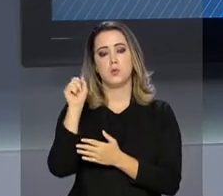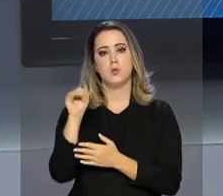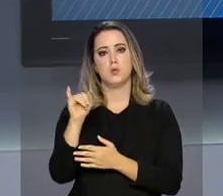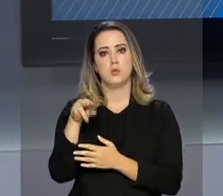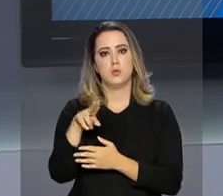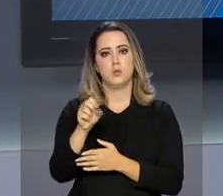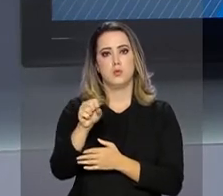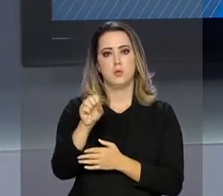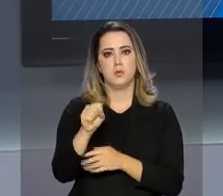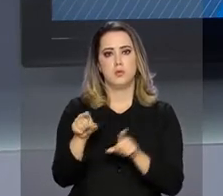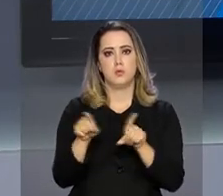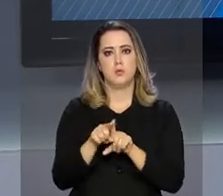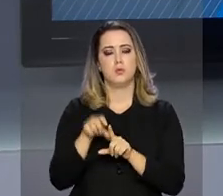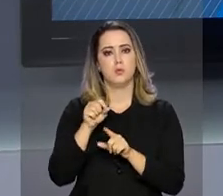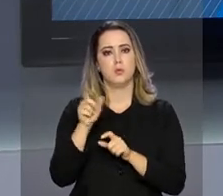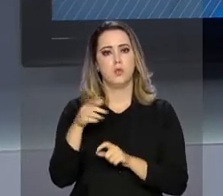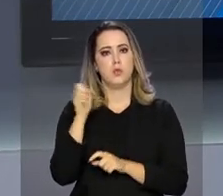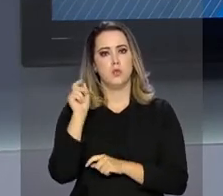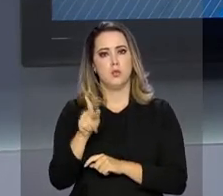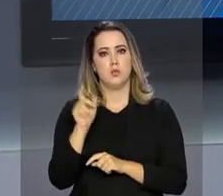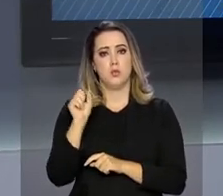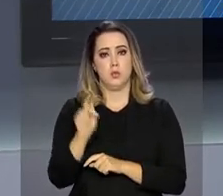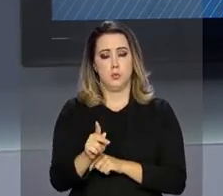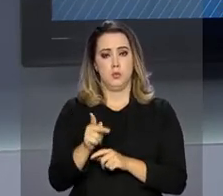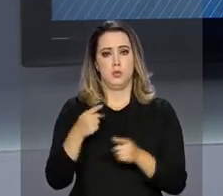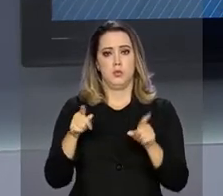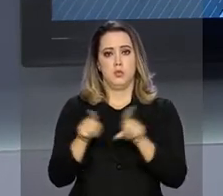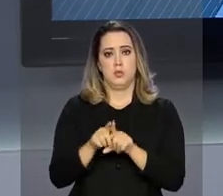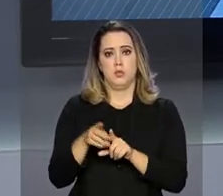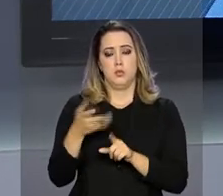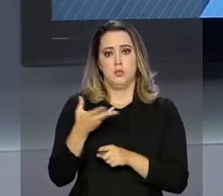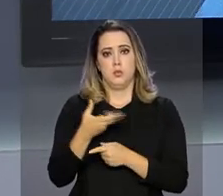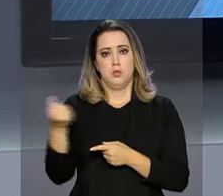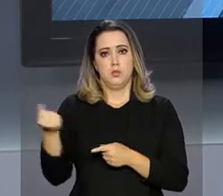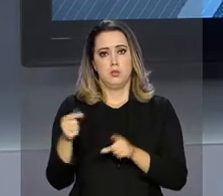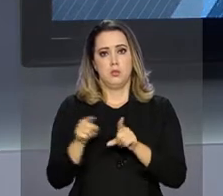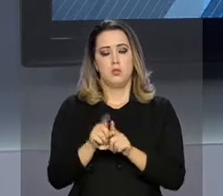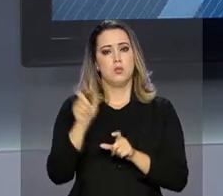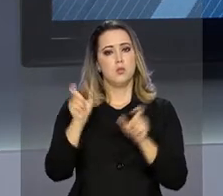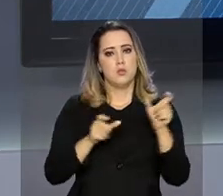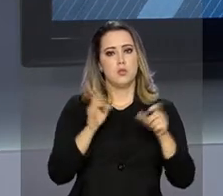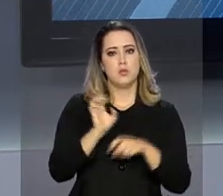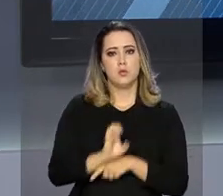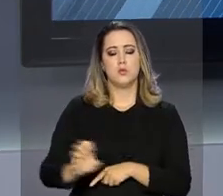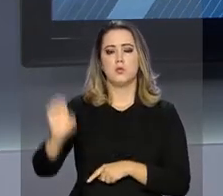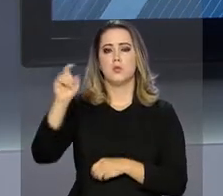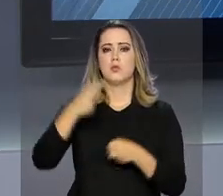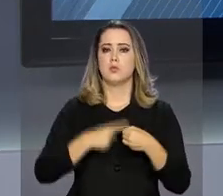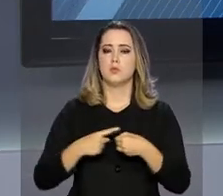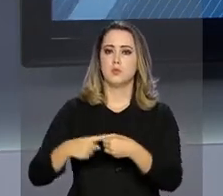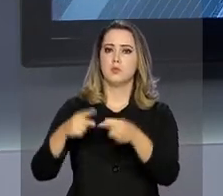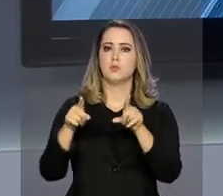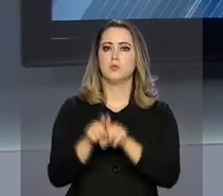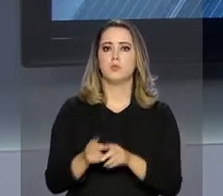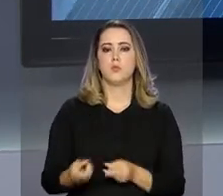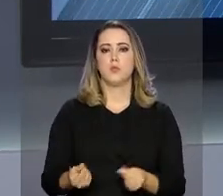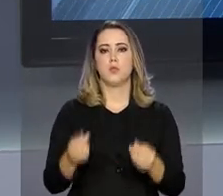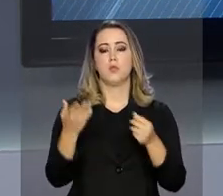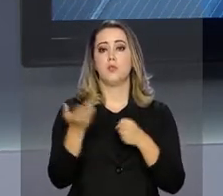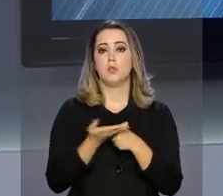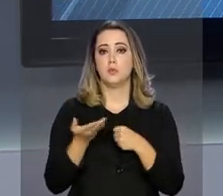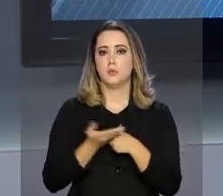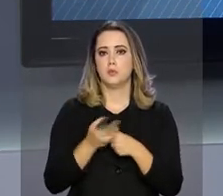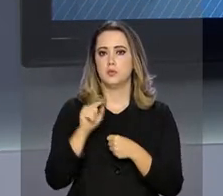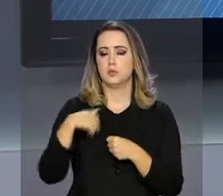previdência social aposentados e beneficiários de pensão da união e dos estados e municípios o valor médio do rendimento